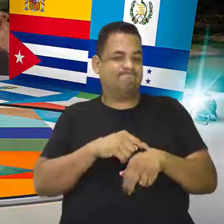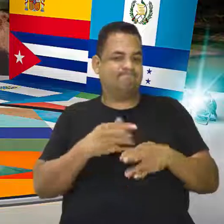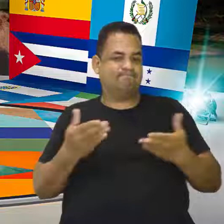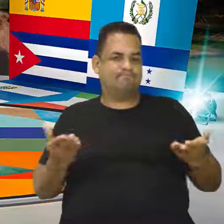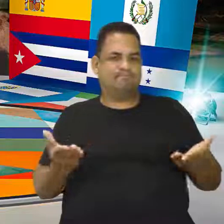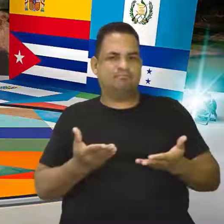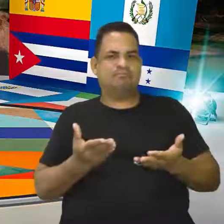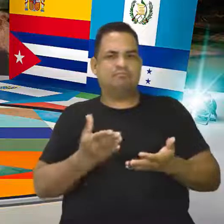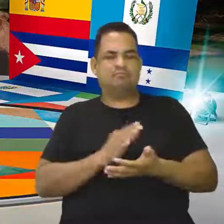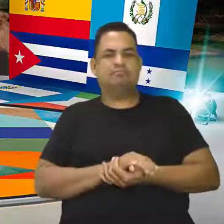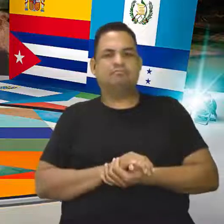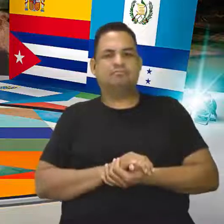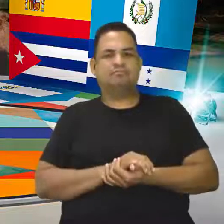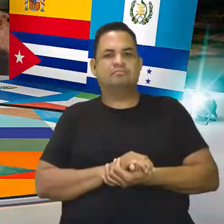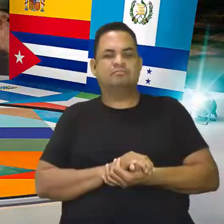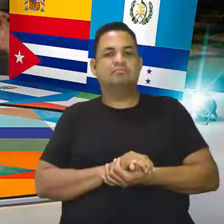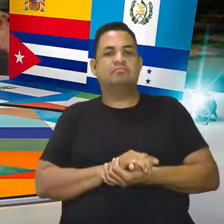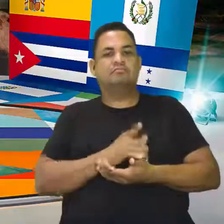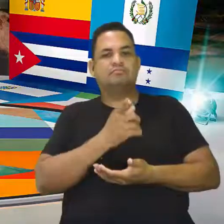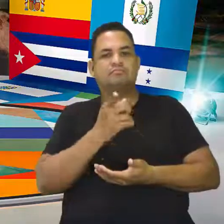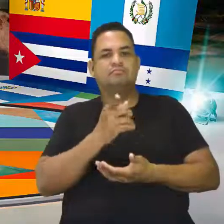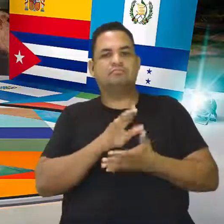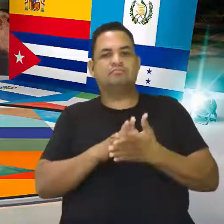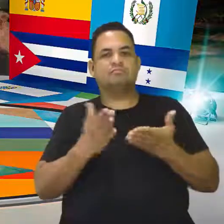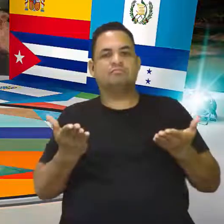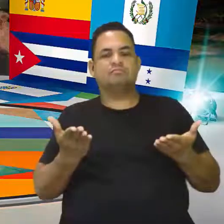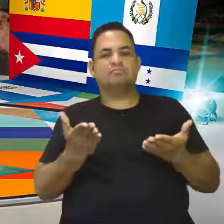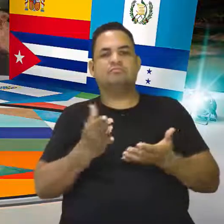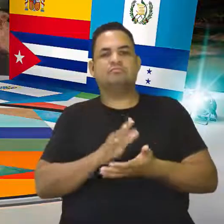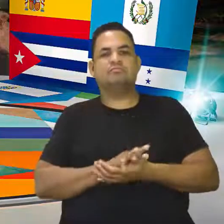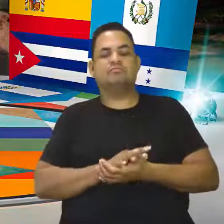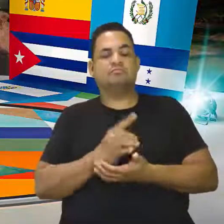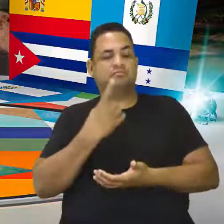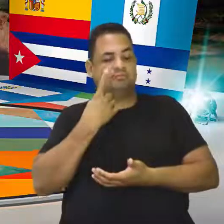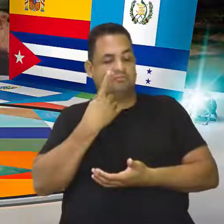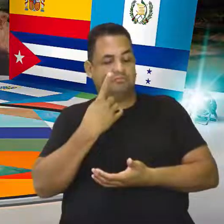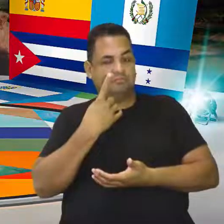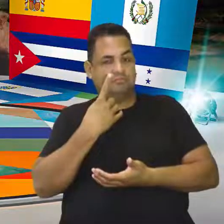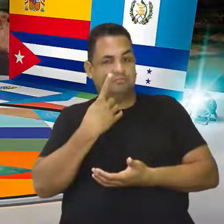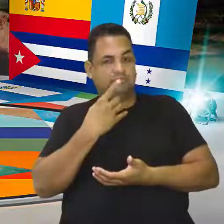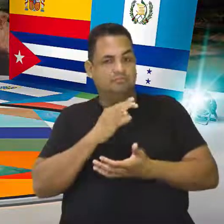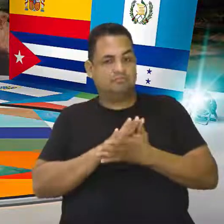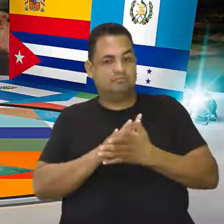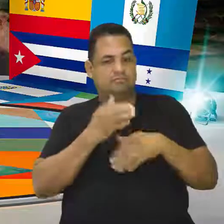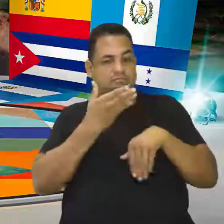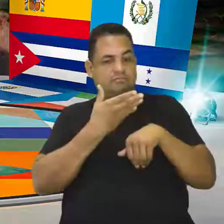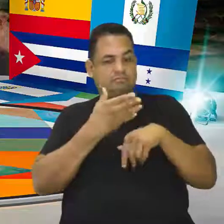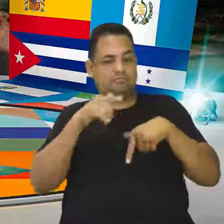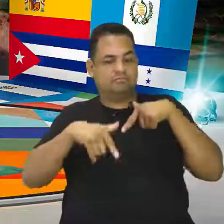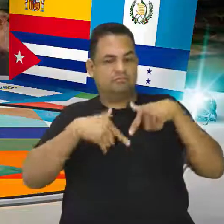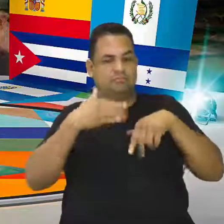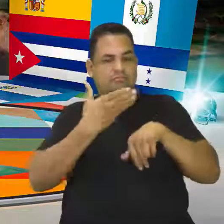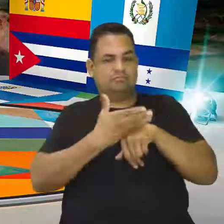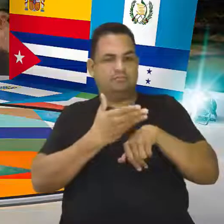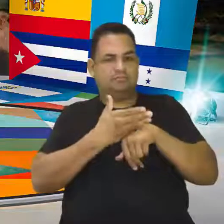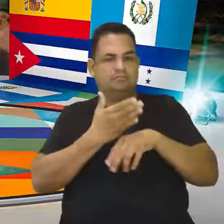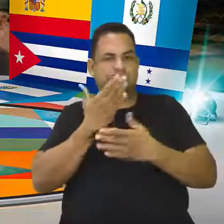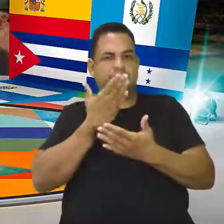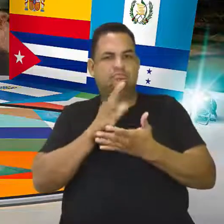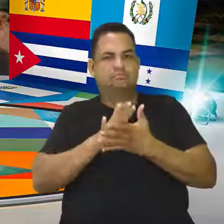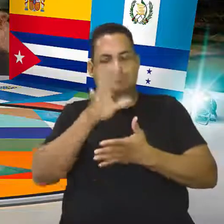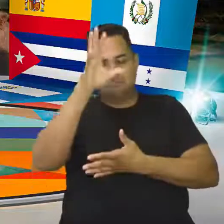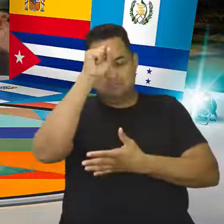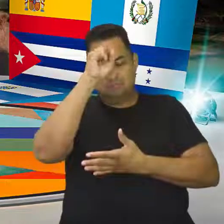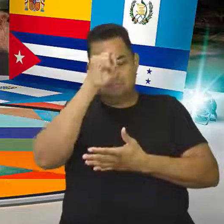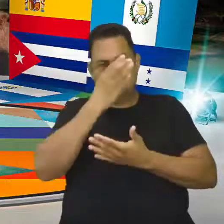momento que é o momento de vocês, é o momento em que vocês vão pôr em prática o aprendido na aula.